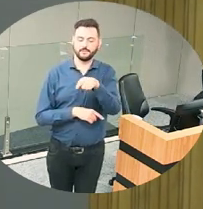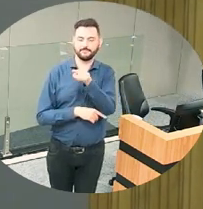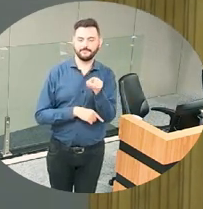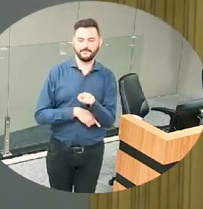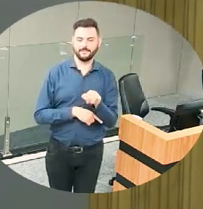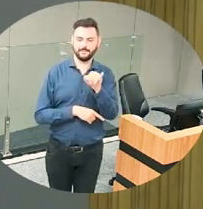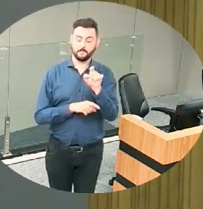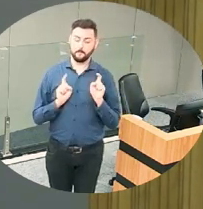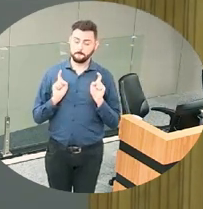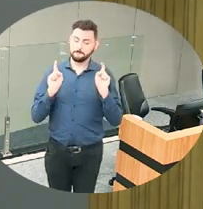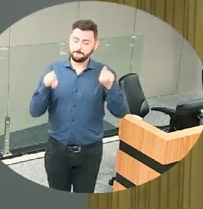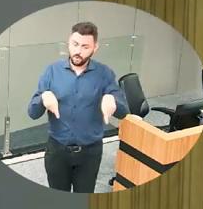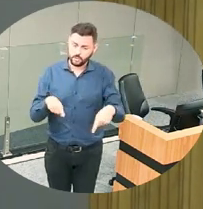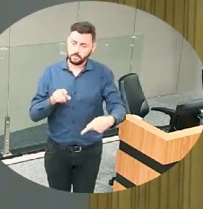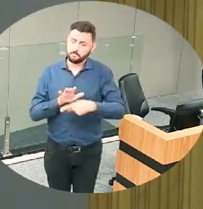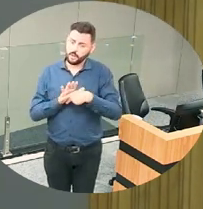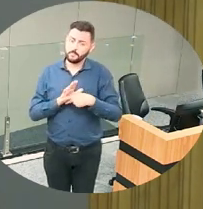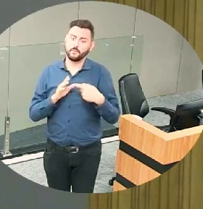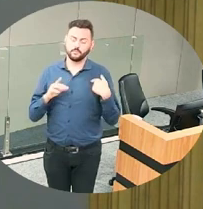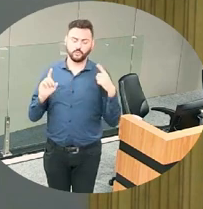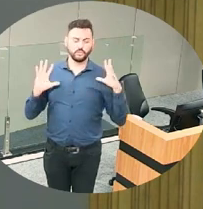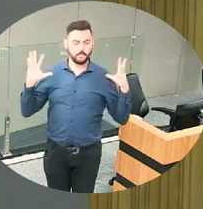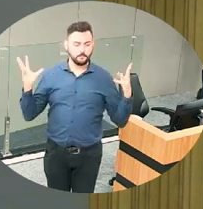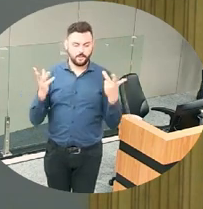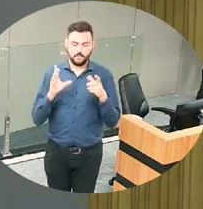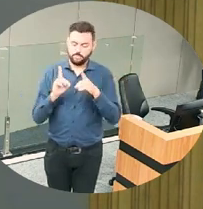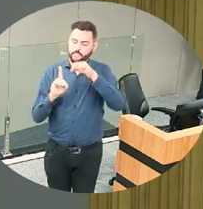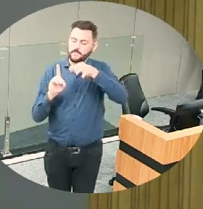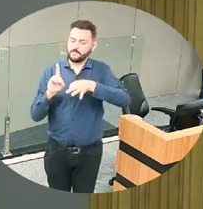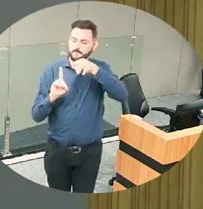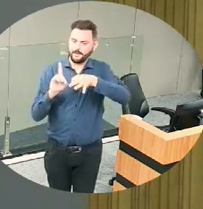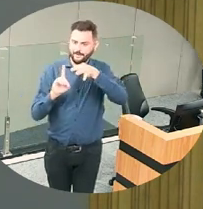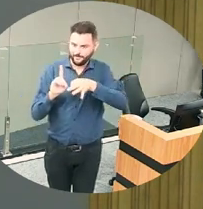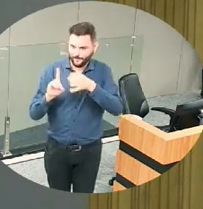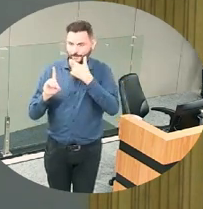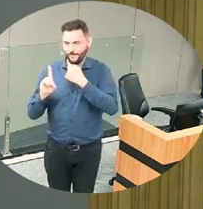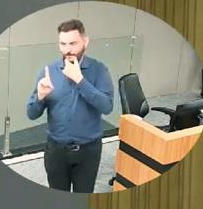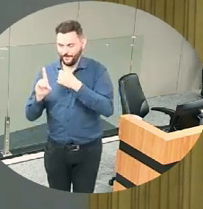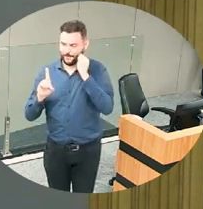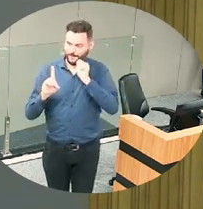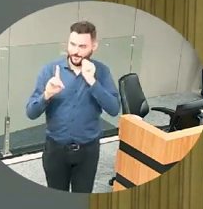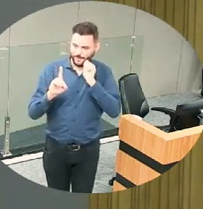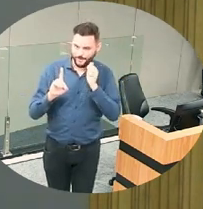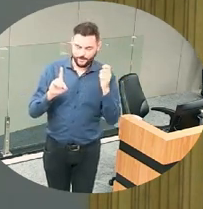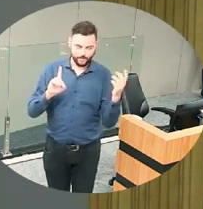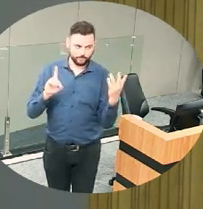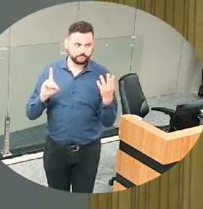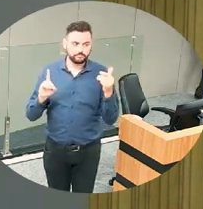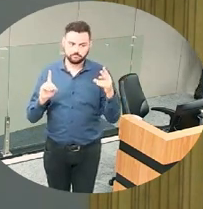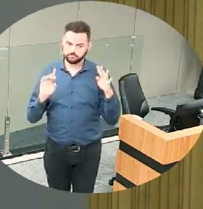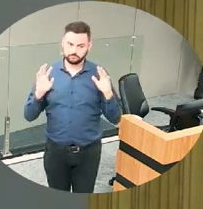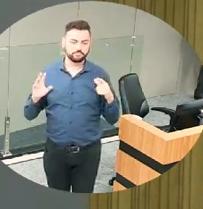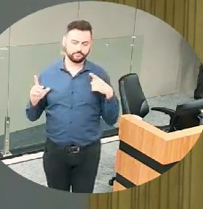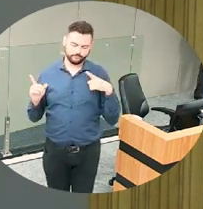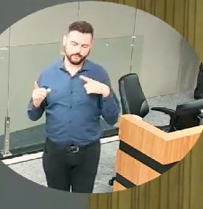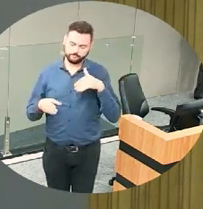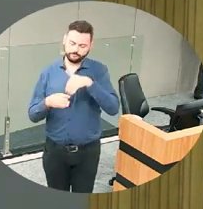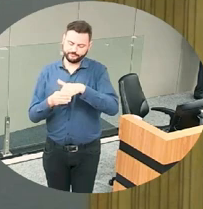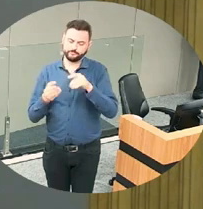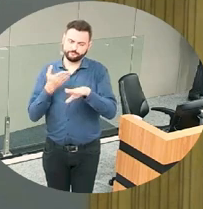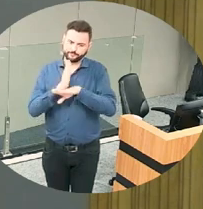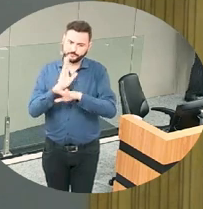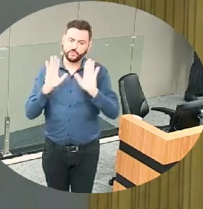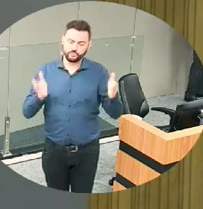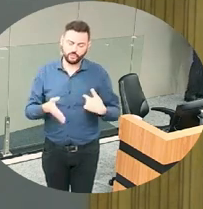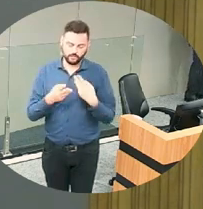para posse dos excelentíssimos desembargadores e das excelentíssimas desembargadoras eleitos e eleitas